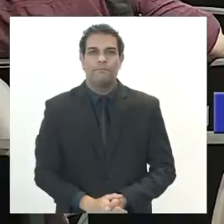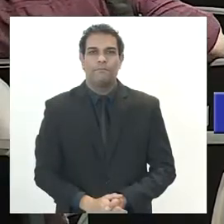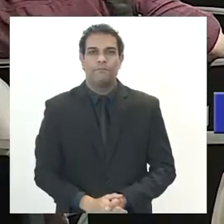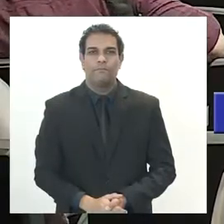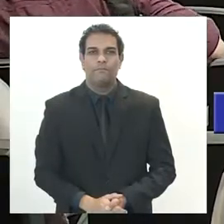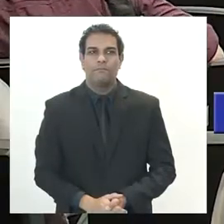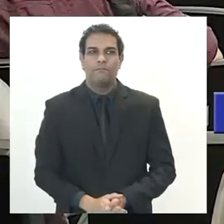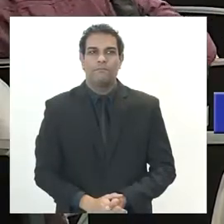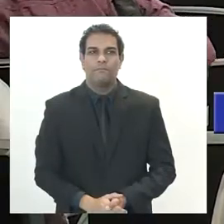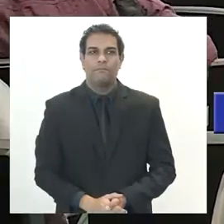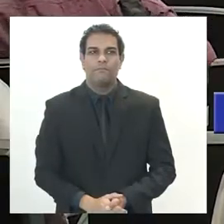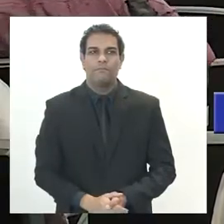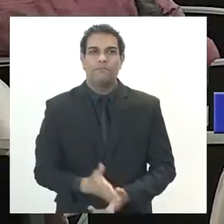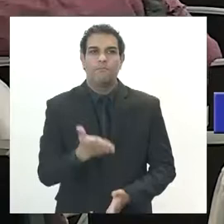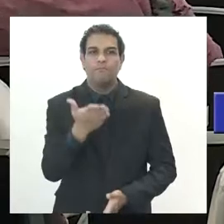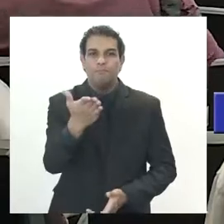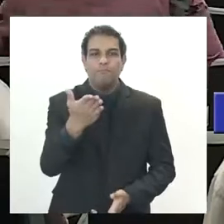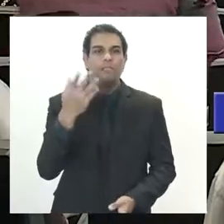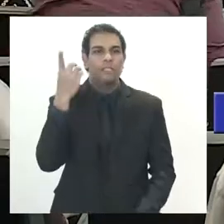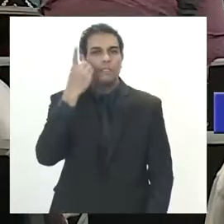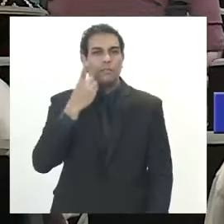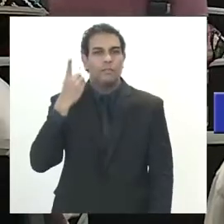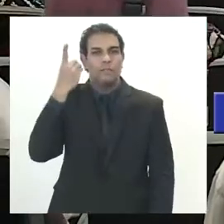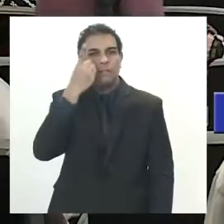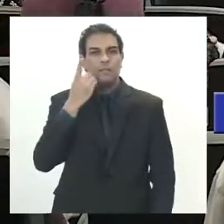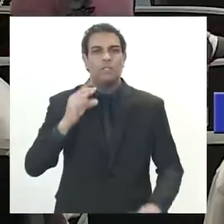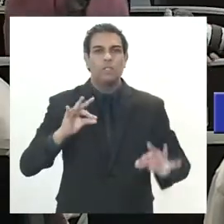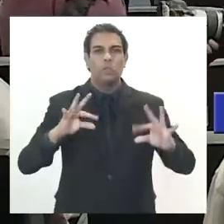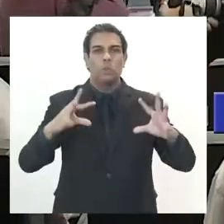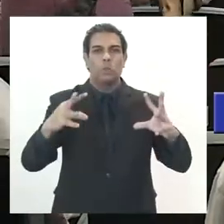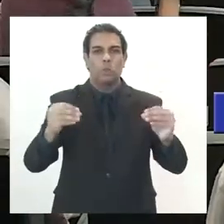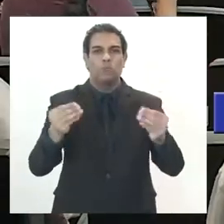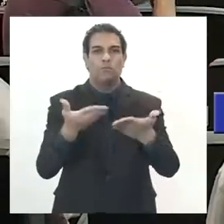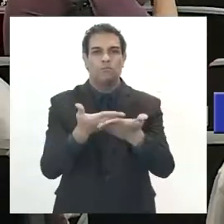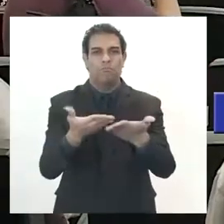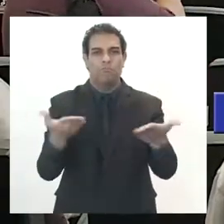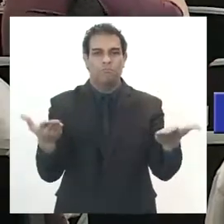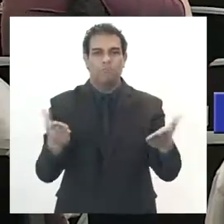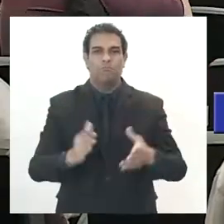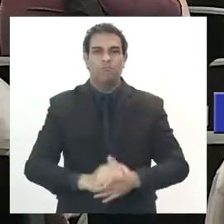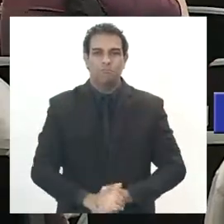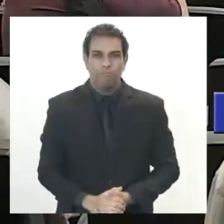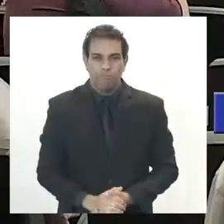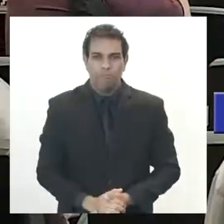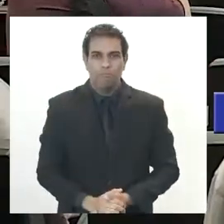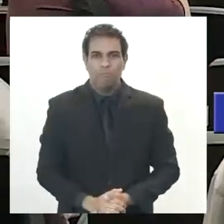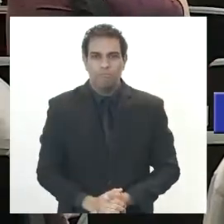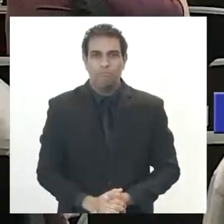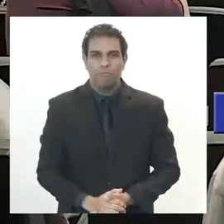do deputado Paulo Ramos e todos aqui da mesa e as autoridades